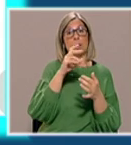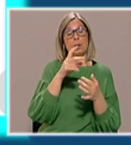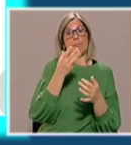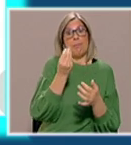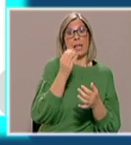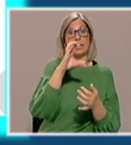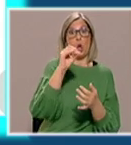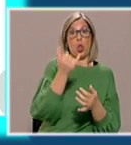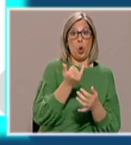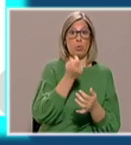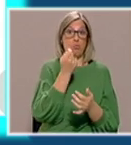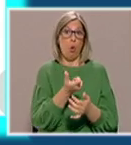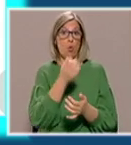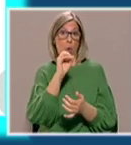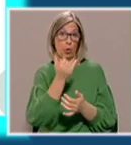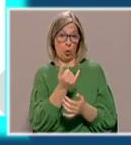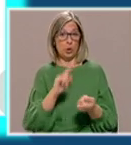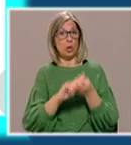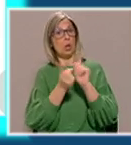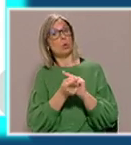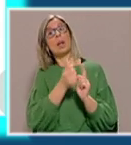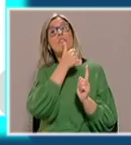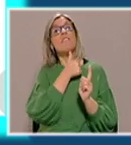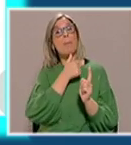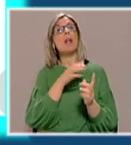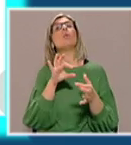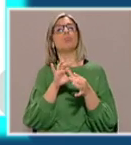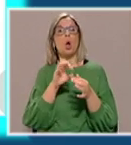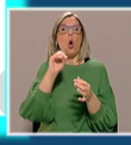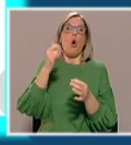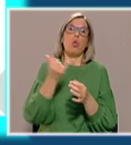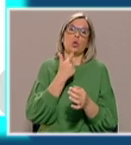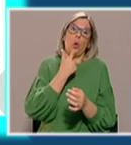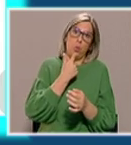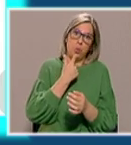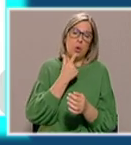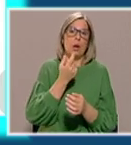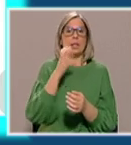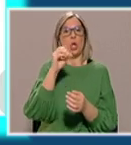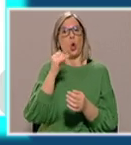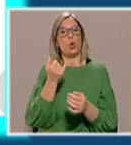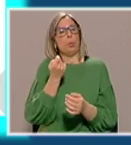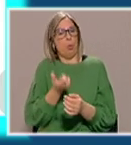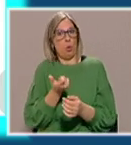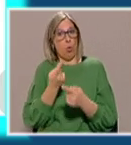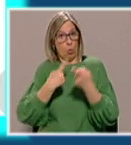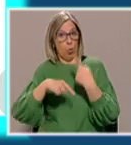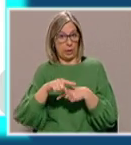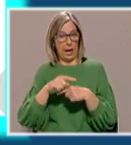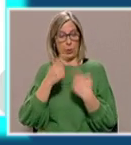representa a passagem de sangue arterial, ou seja, rico em oxigênio e pobre em dióxido de carbono. Então, como é que a circulação